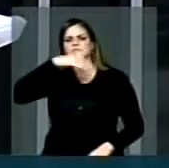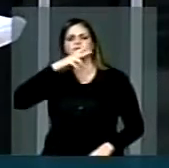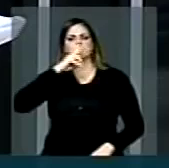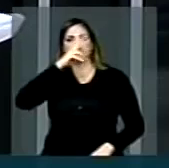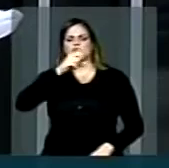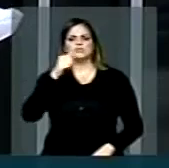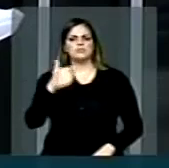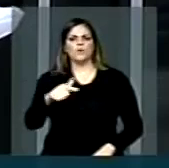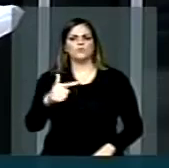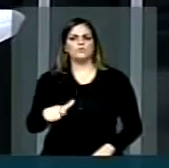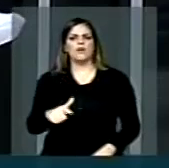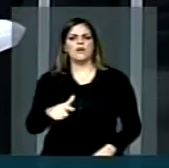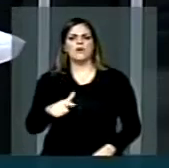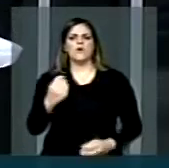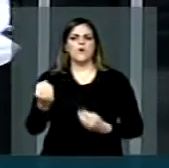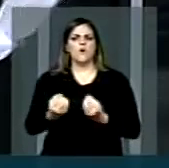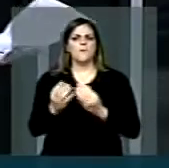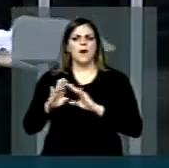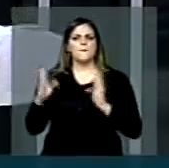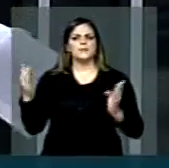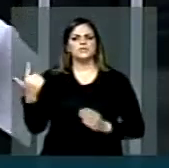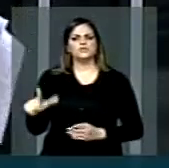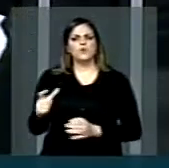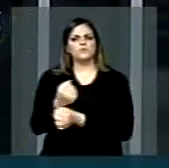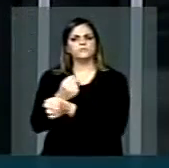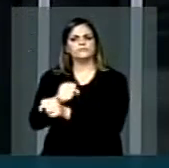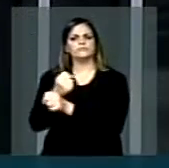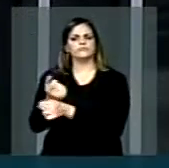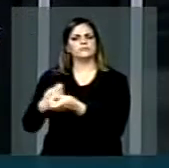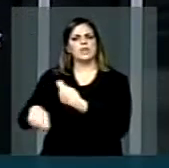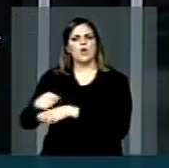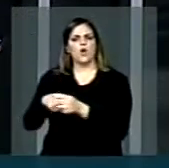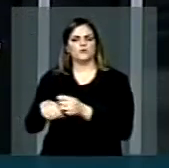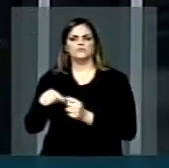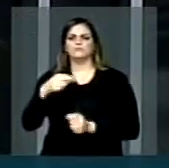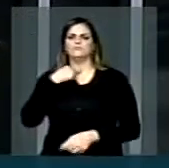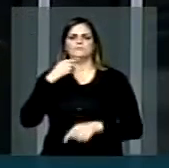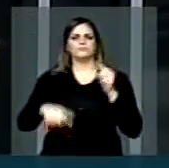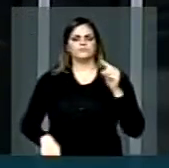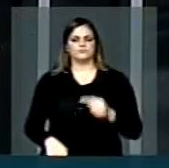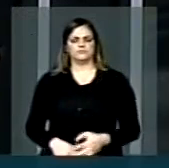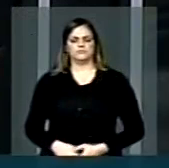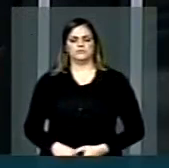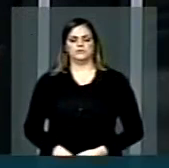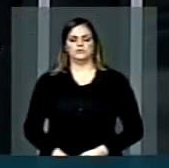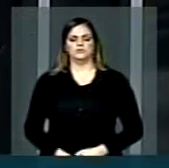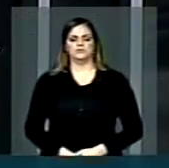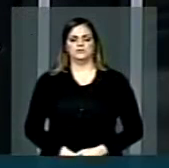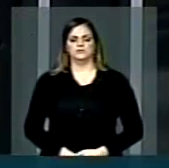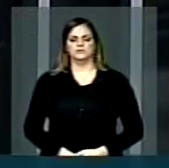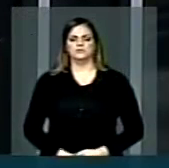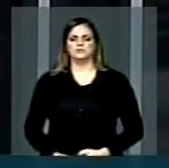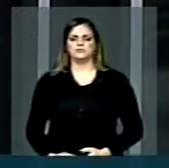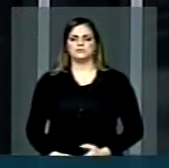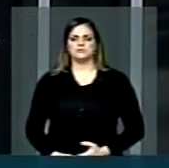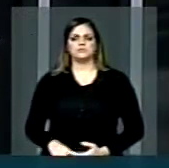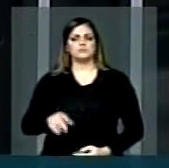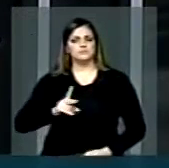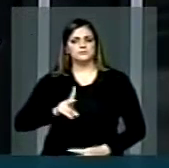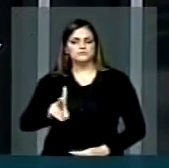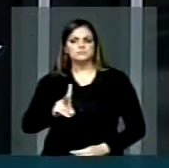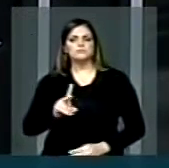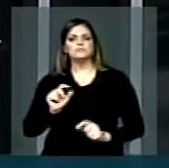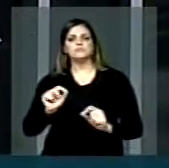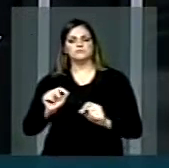que faça reabrir o porto ao tráfico negreiro. A partir daí, Dragão do Mar dedicou-se com afinco às atividades